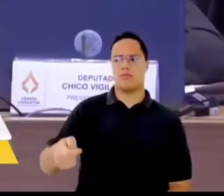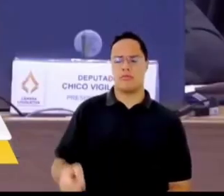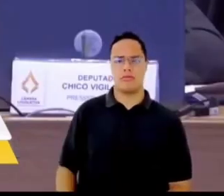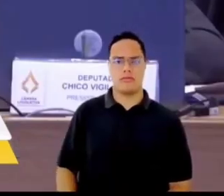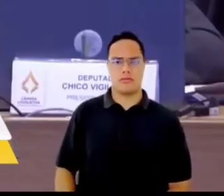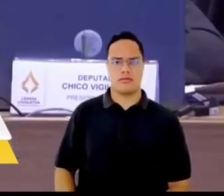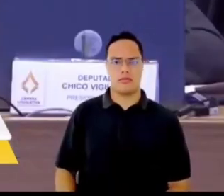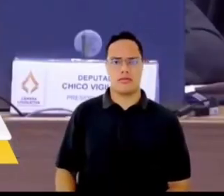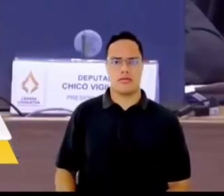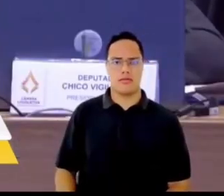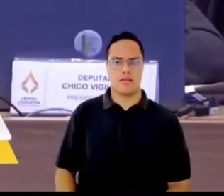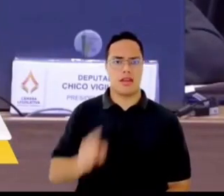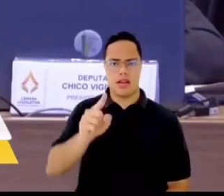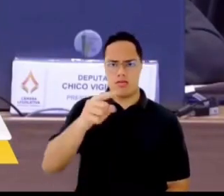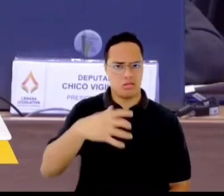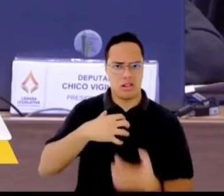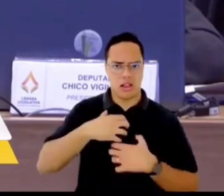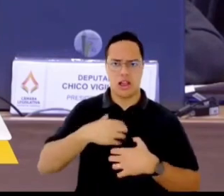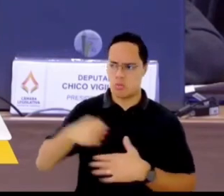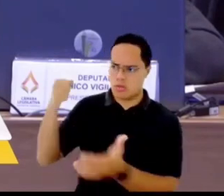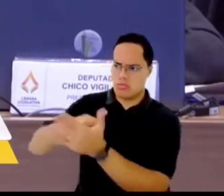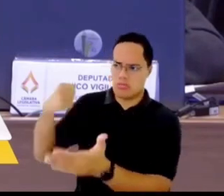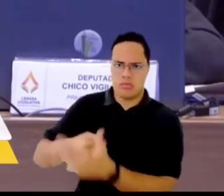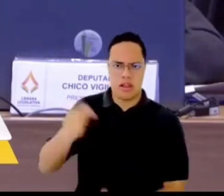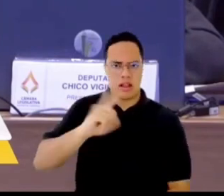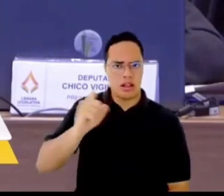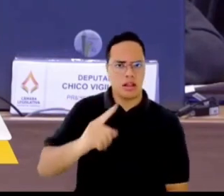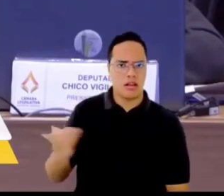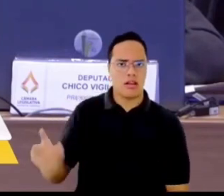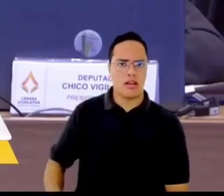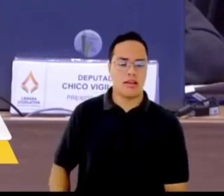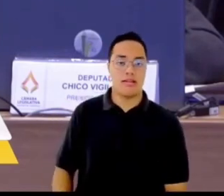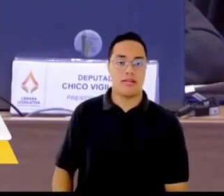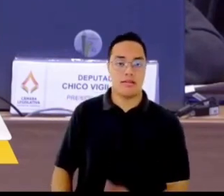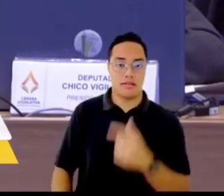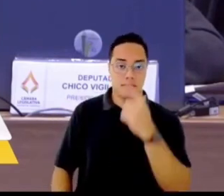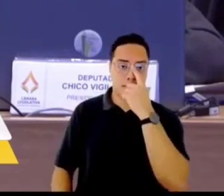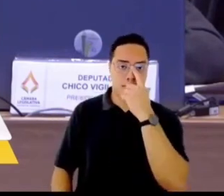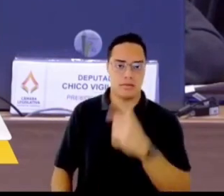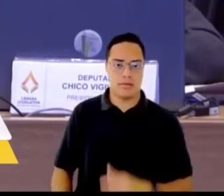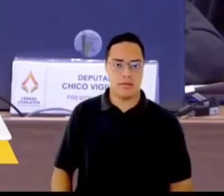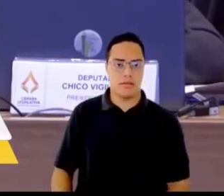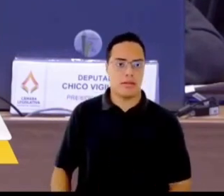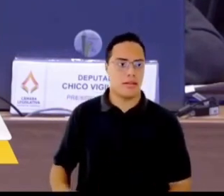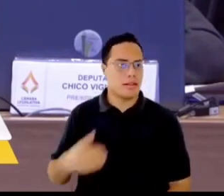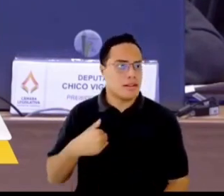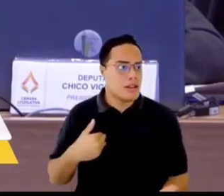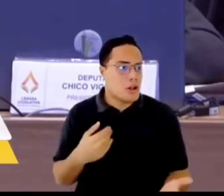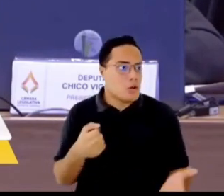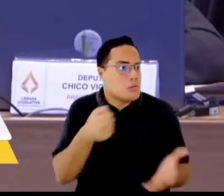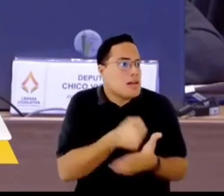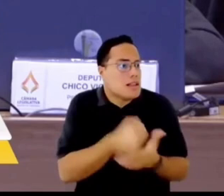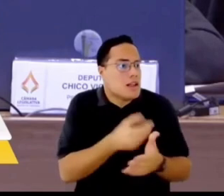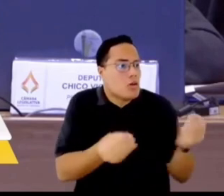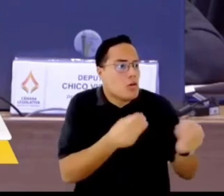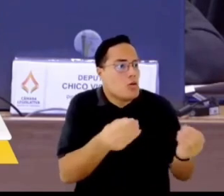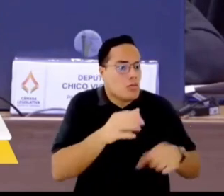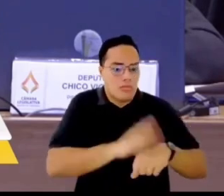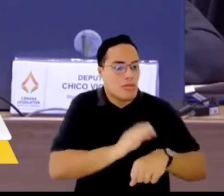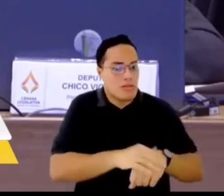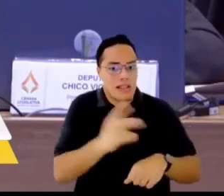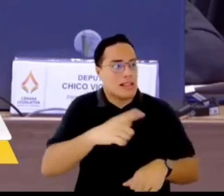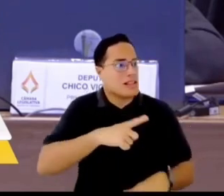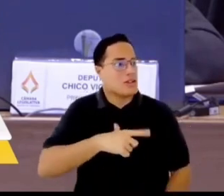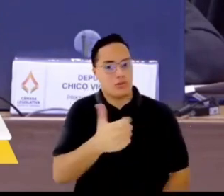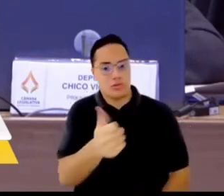voltaria a dar umas pancadas nesse terrorista? Excelência, como eu faria isso, ele estando na mão com um controle... Eu não conheço nada